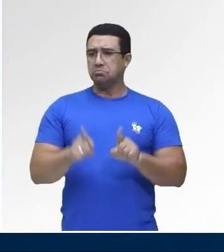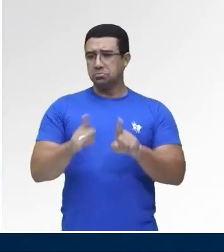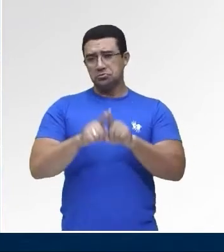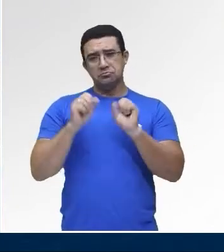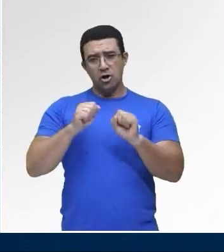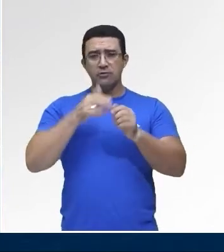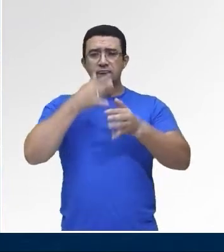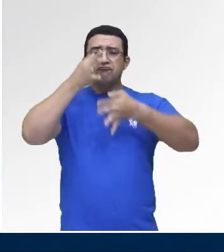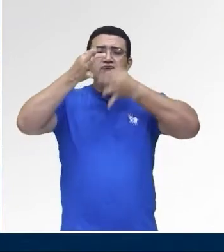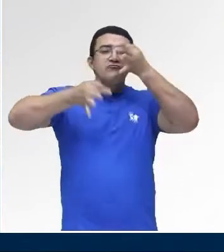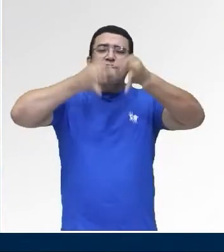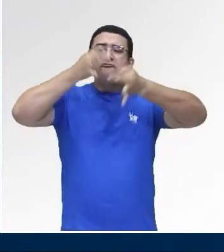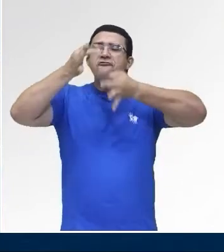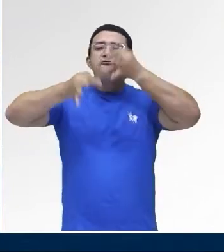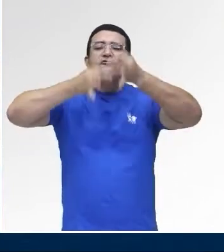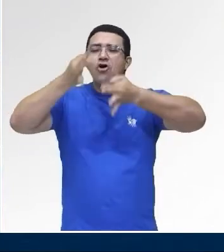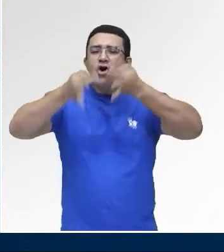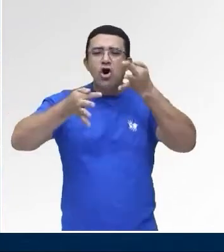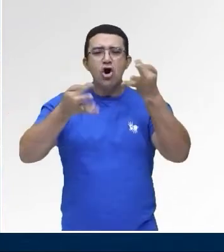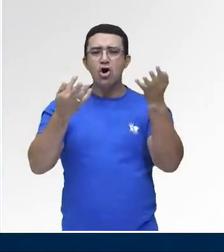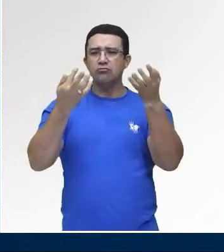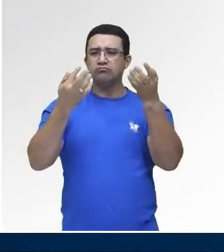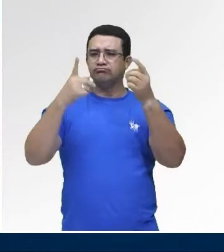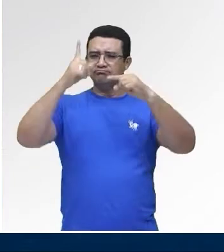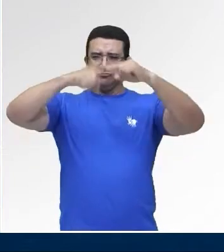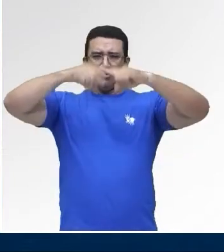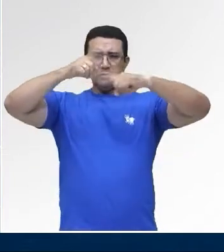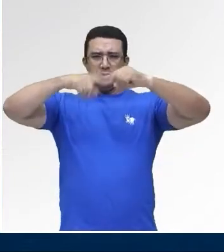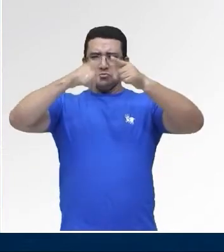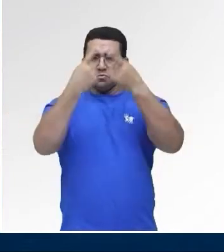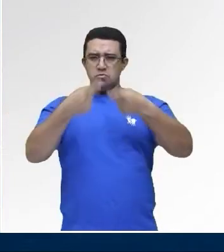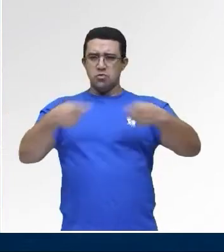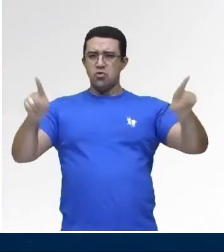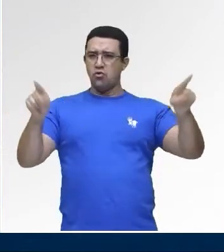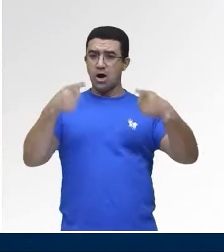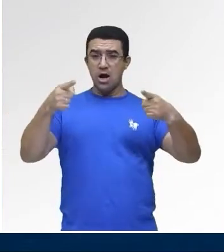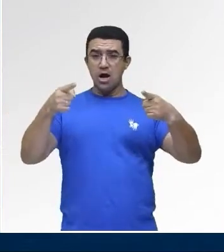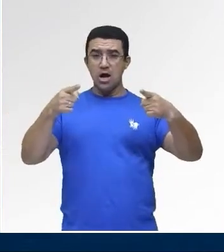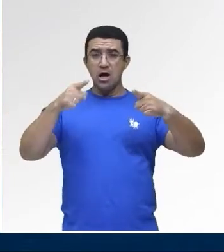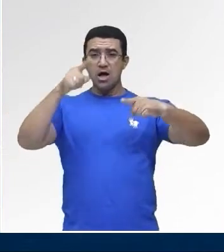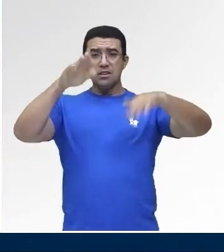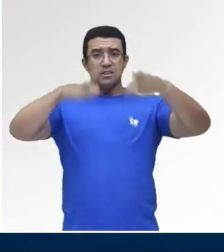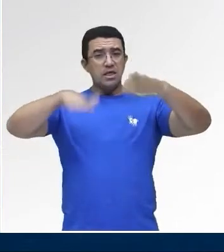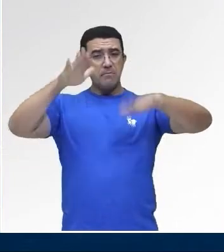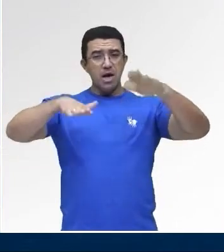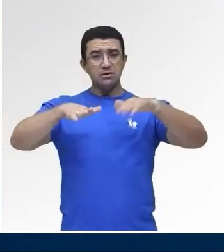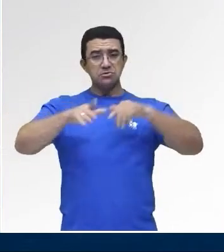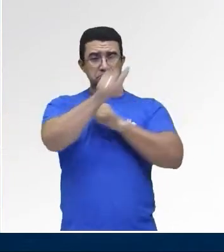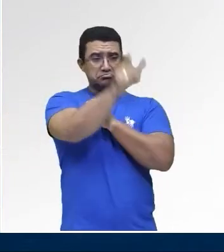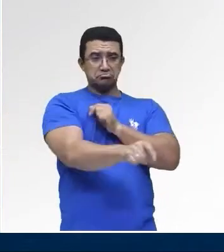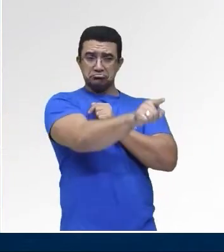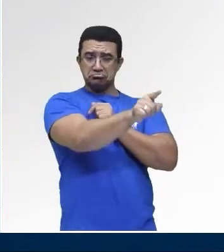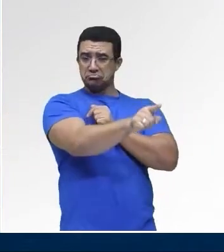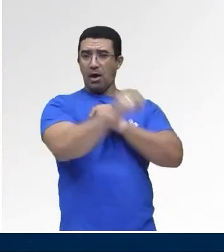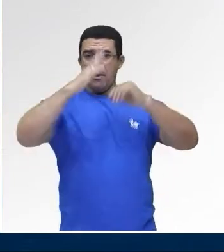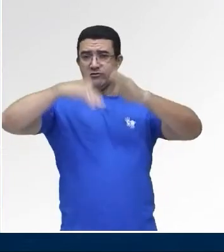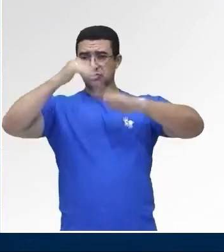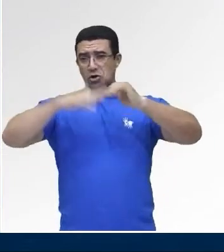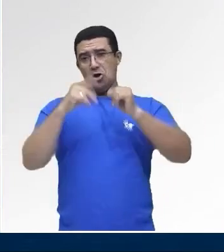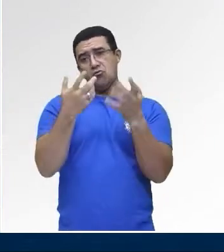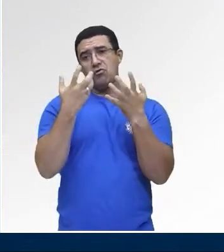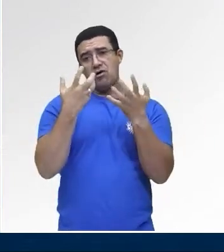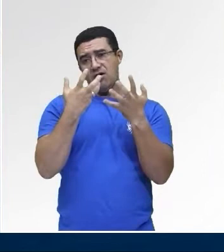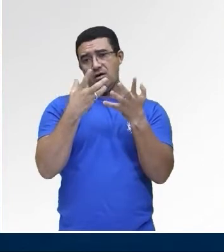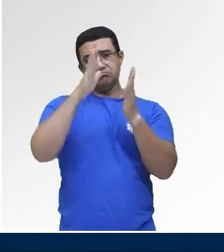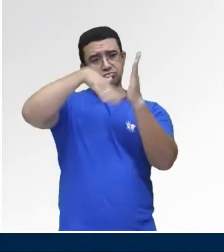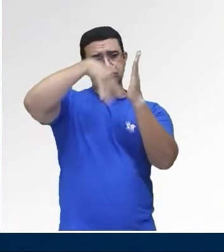flores, poderia ser também instrumentos musicais, depende do que o artista gostaria de reproduzir. Então, a